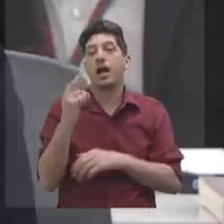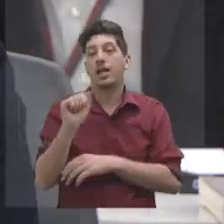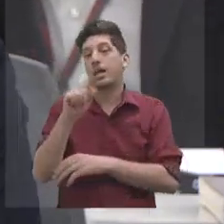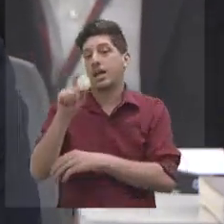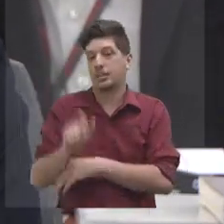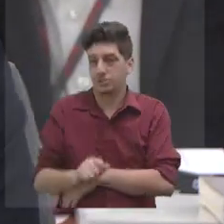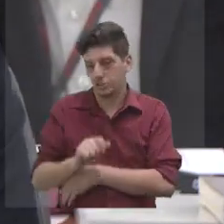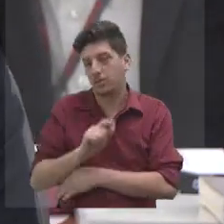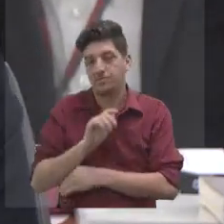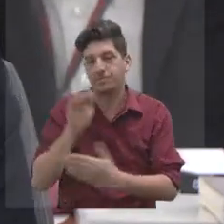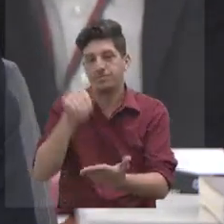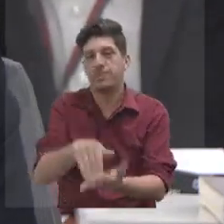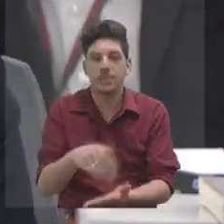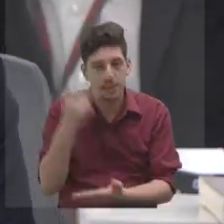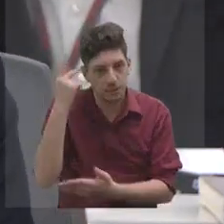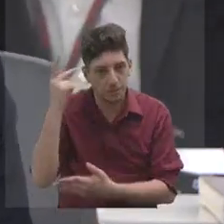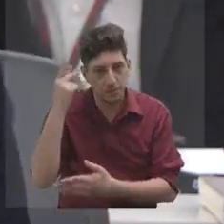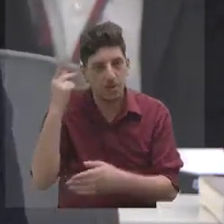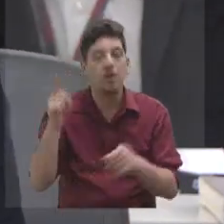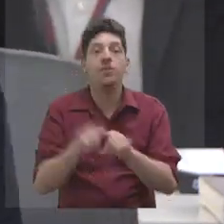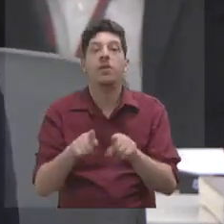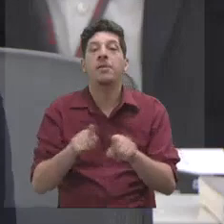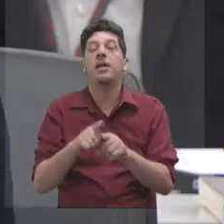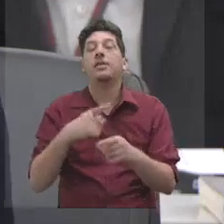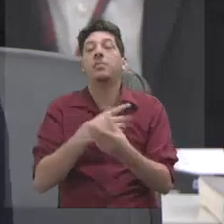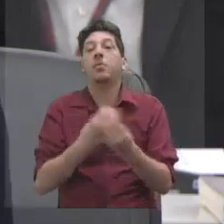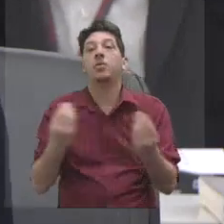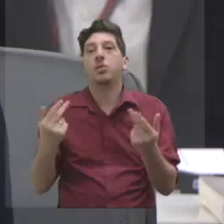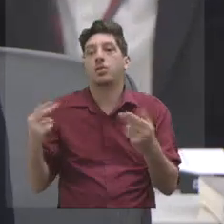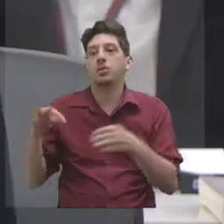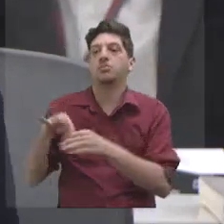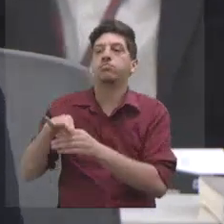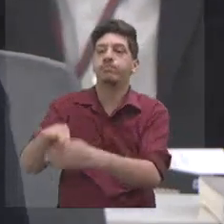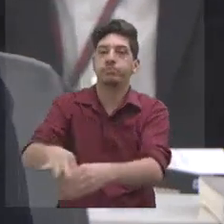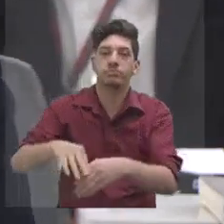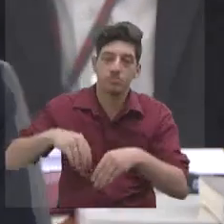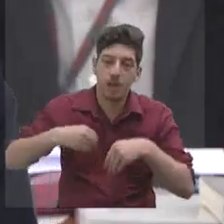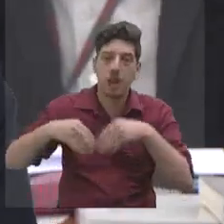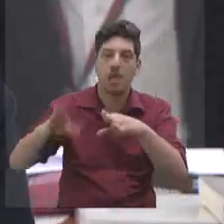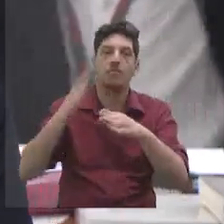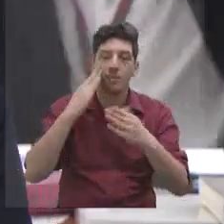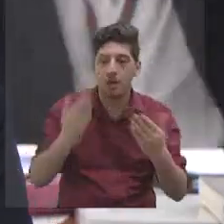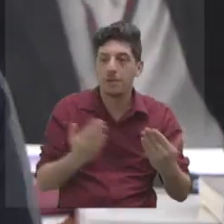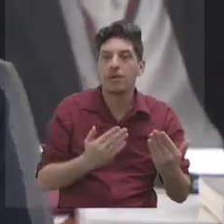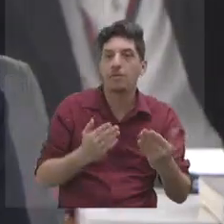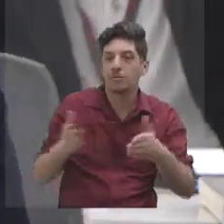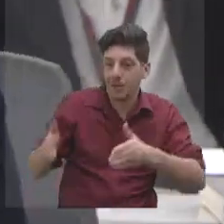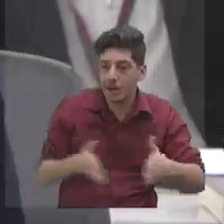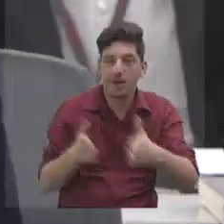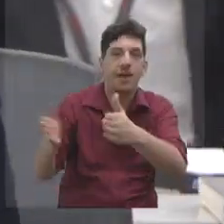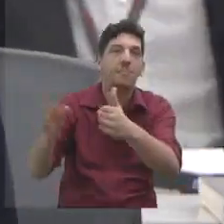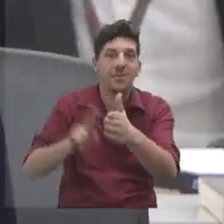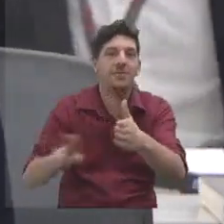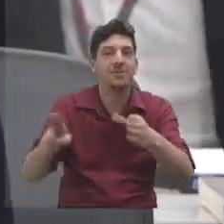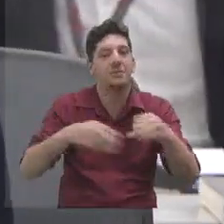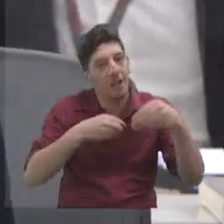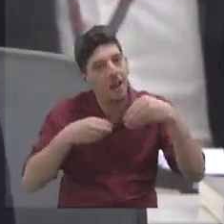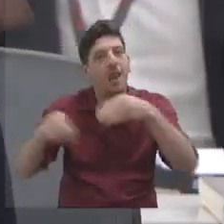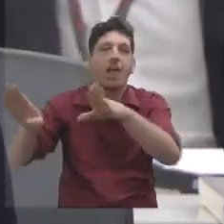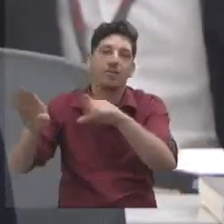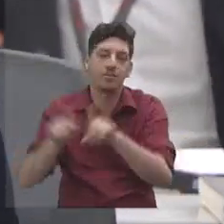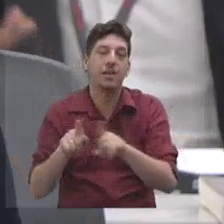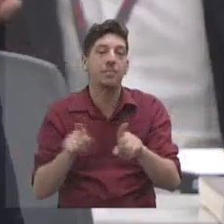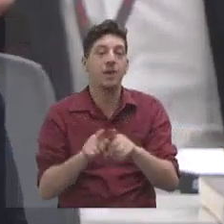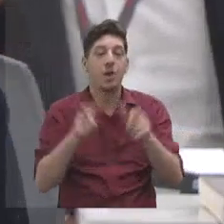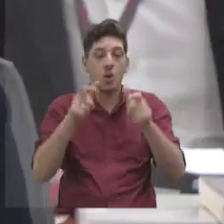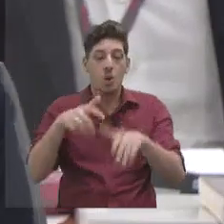um trecho que é rota de escoamento de grãos ali da região é um trecho que a ligação né turística ali com a nossa região de Araxá com